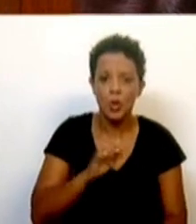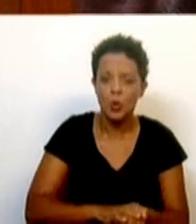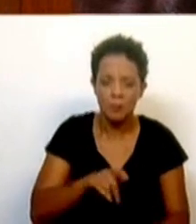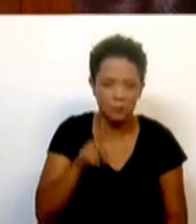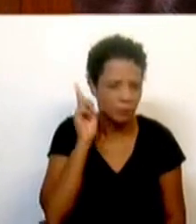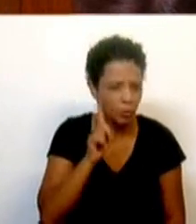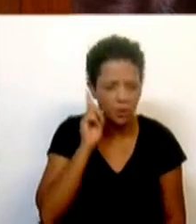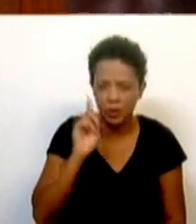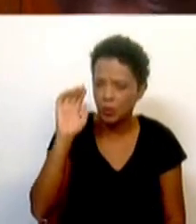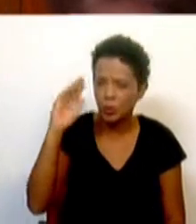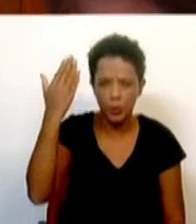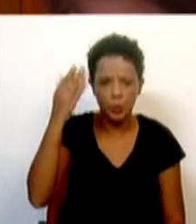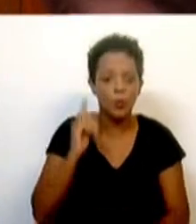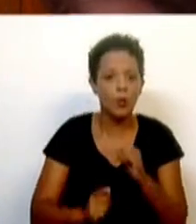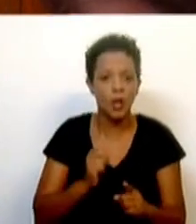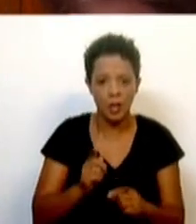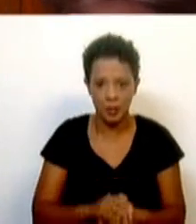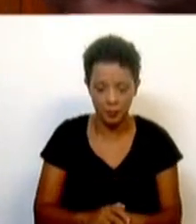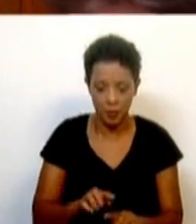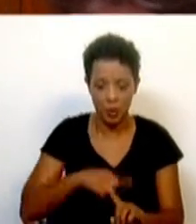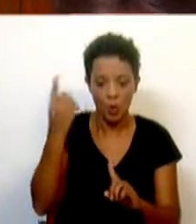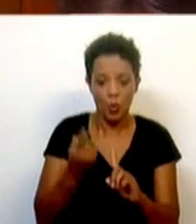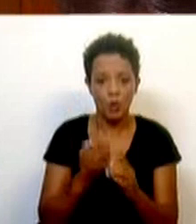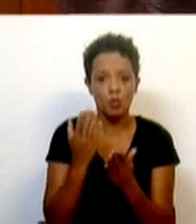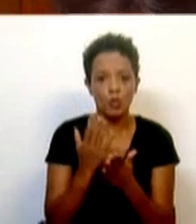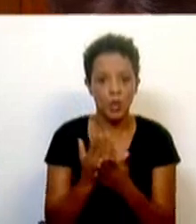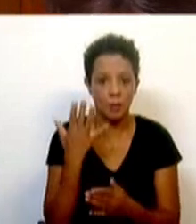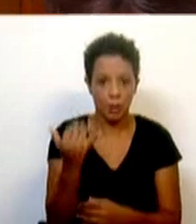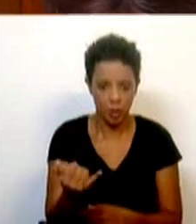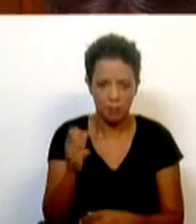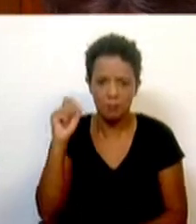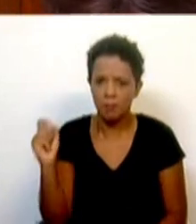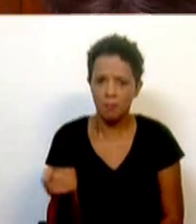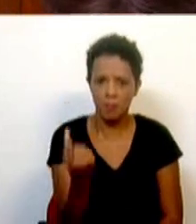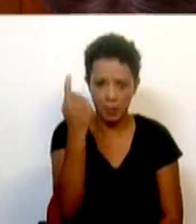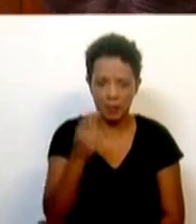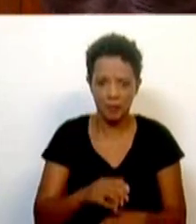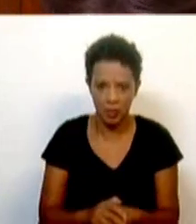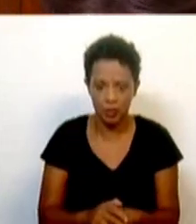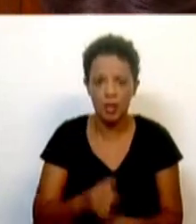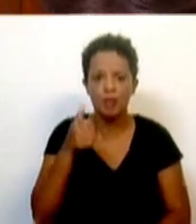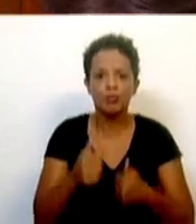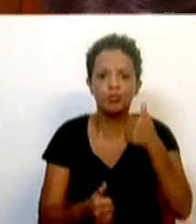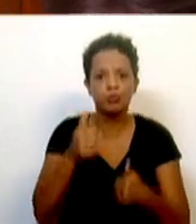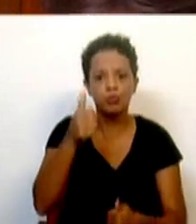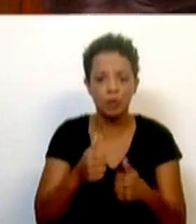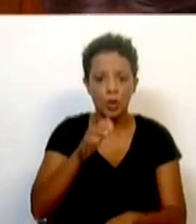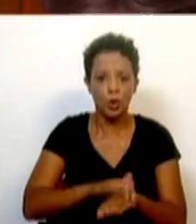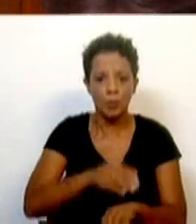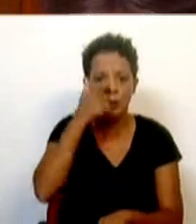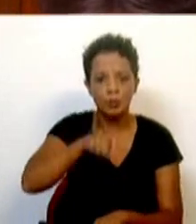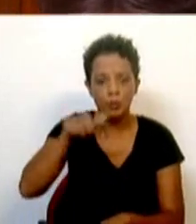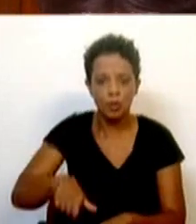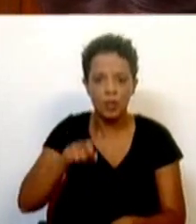mais importante de tudo, que no próximo ano letivo vamos ter pela primeira vez um concurso para que as pessoas